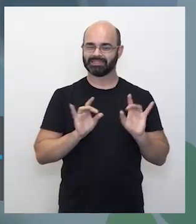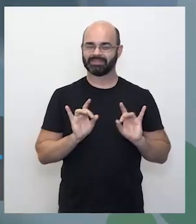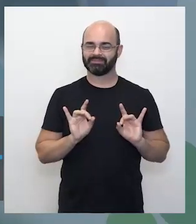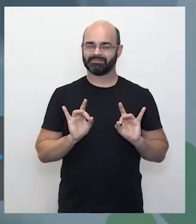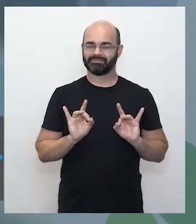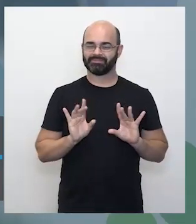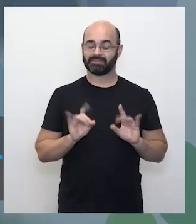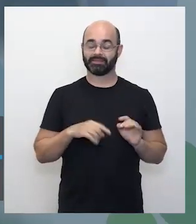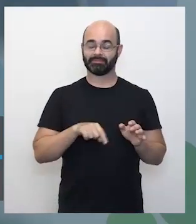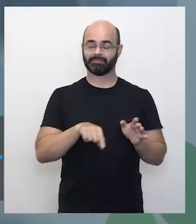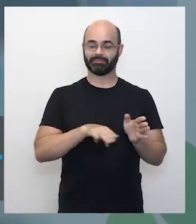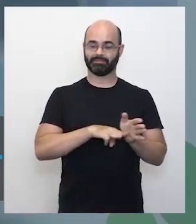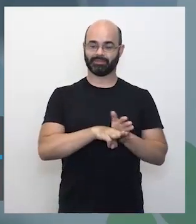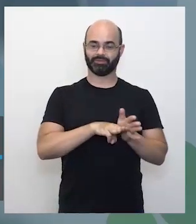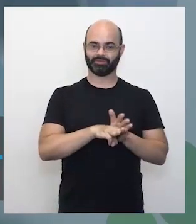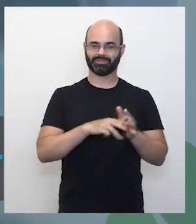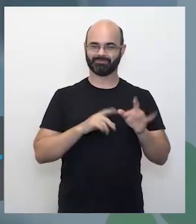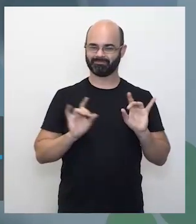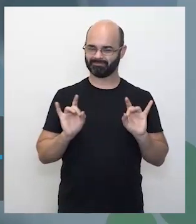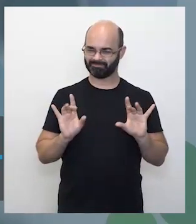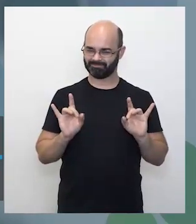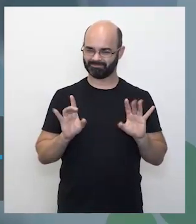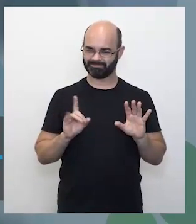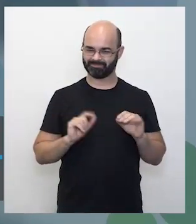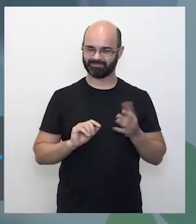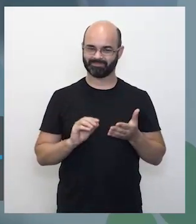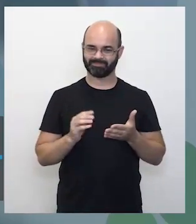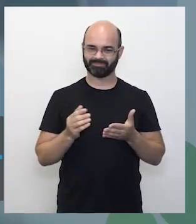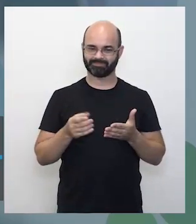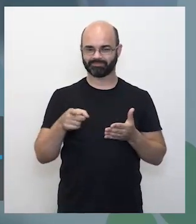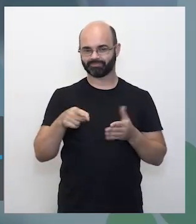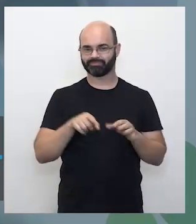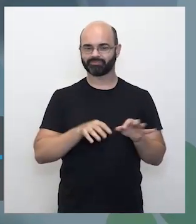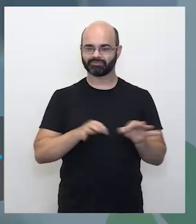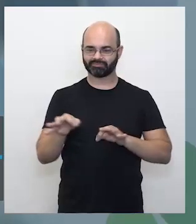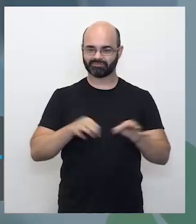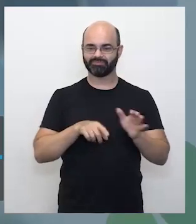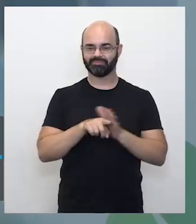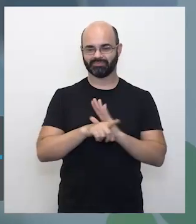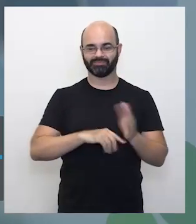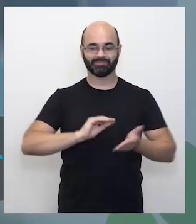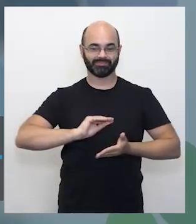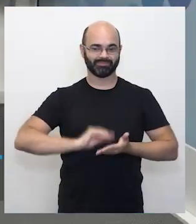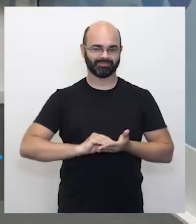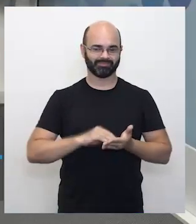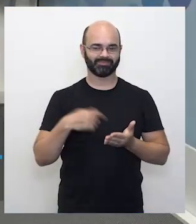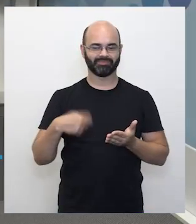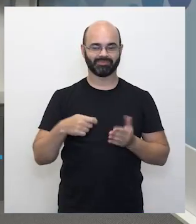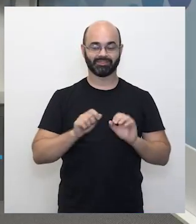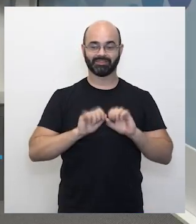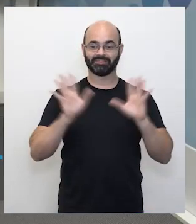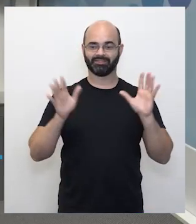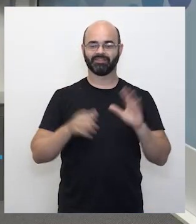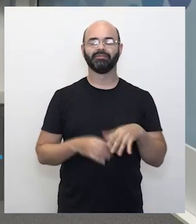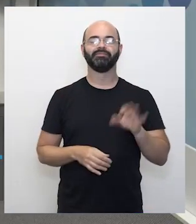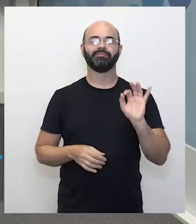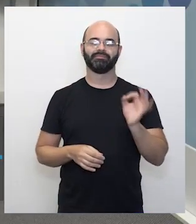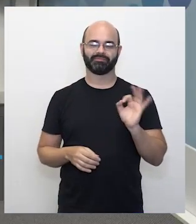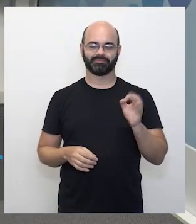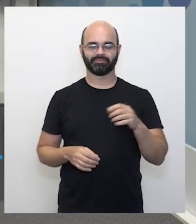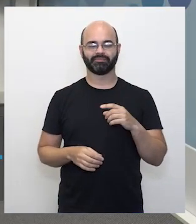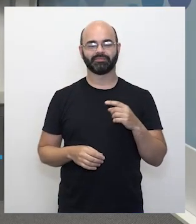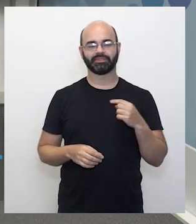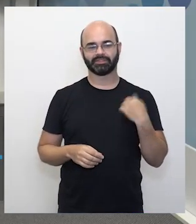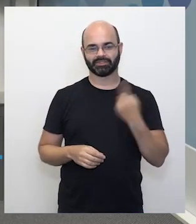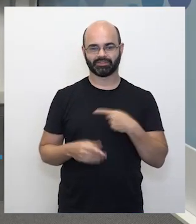específica, especificada dentro do seu projeto de pesquisa. Exato. E a gente trouxe aqui, né, para vocês terem